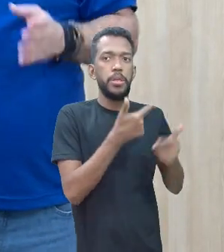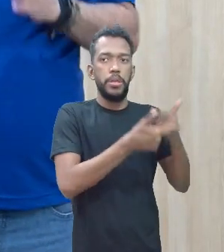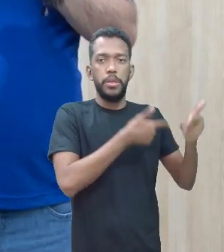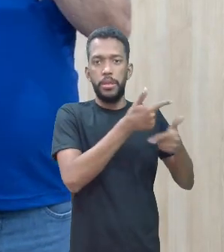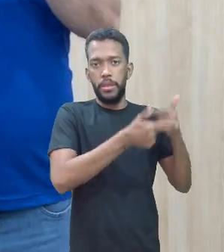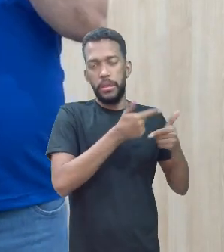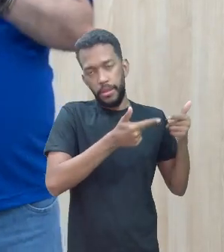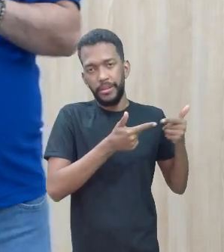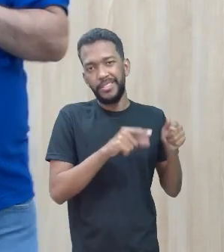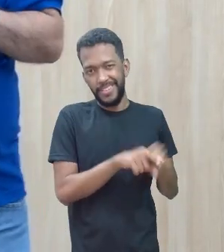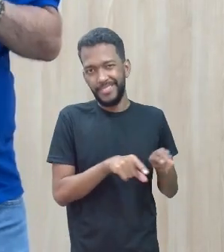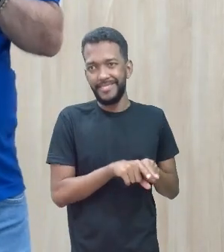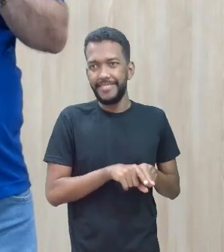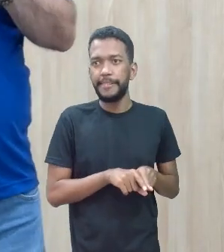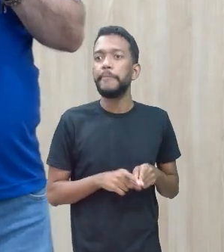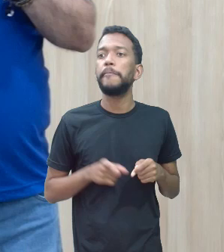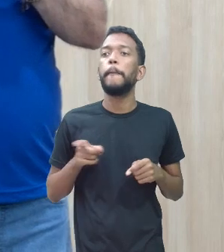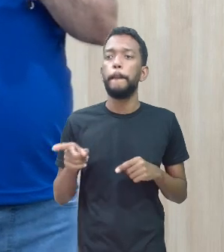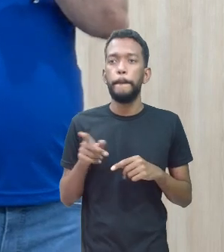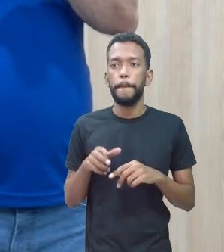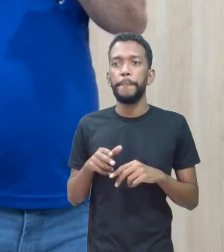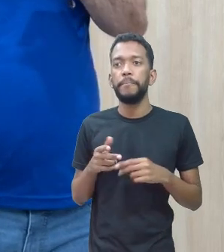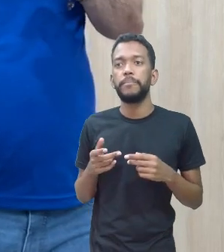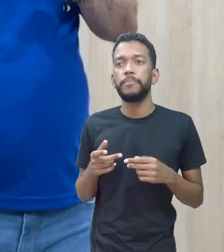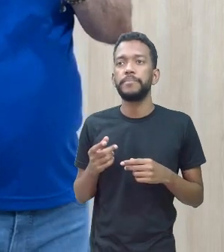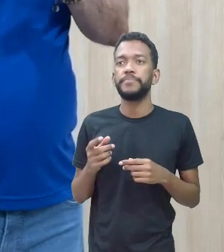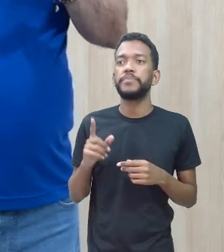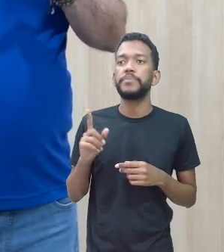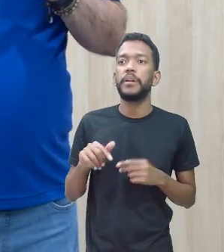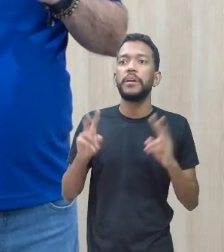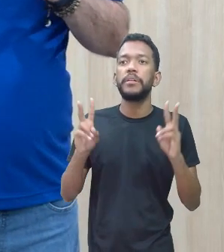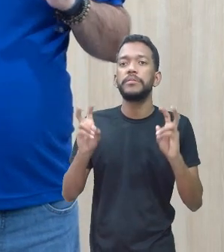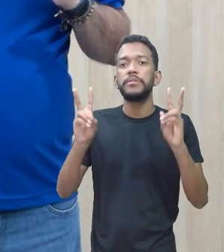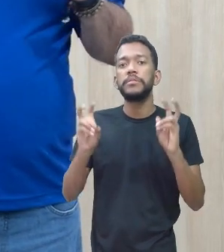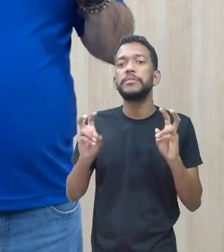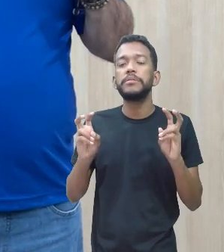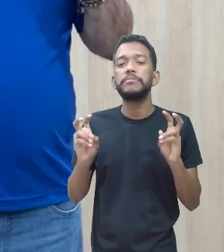isso, porém, vale a gente dizer que não era uma questão